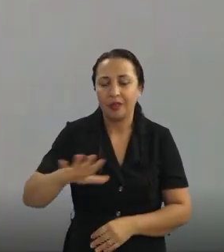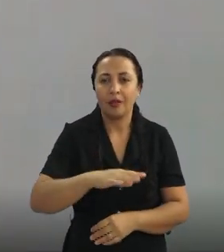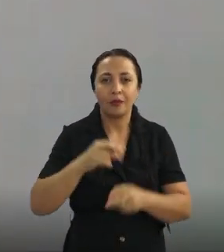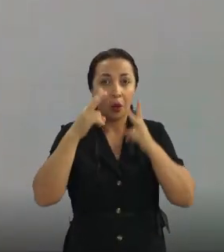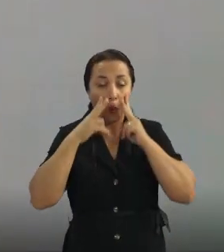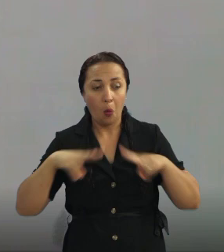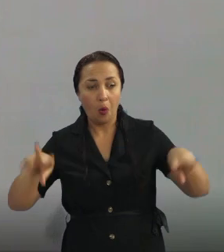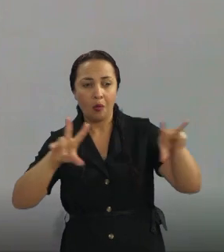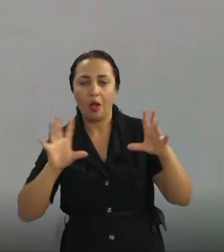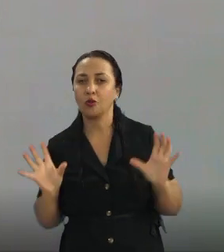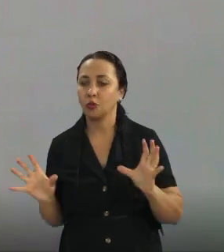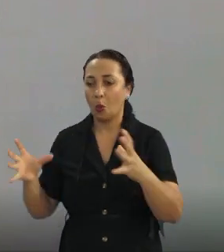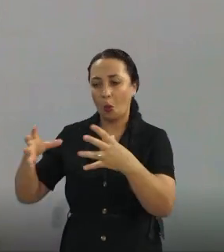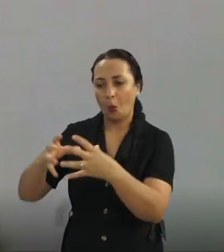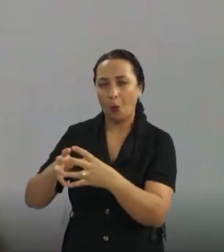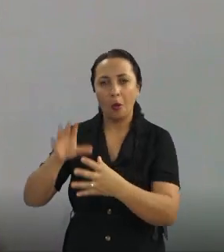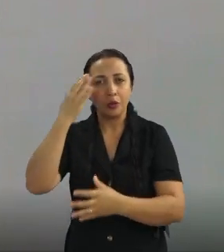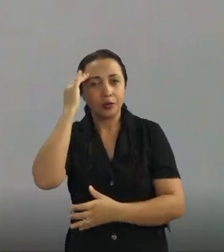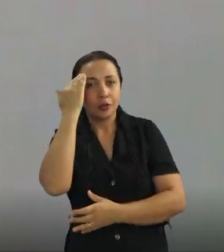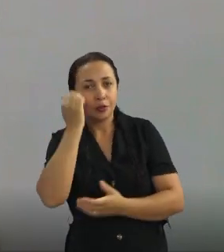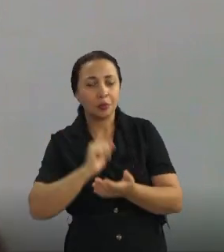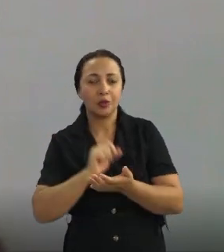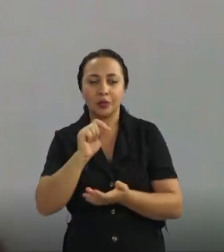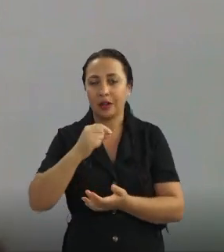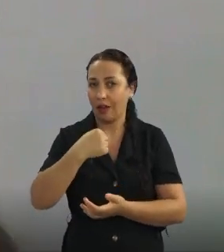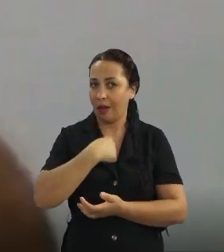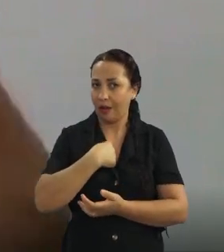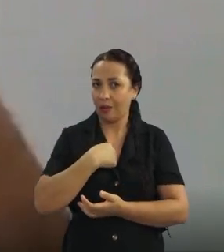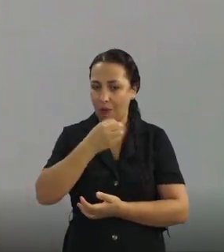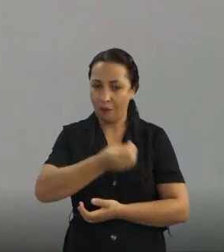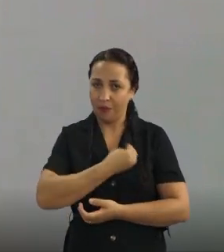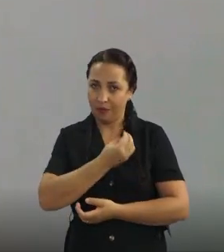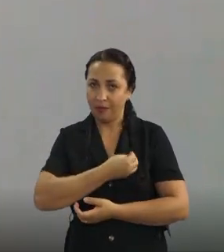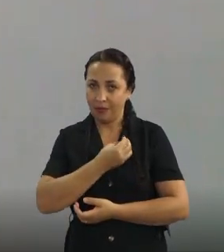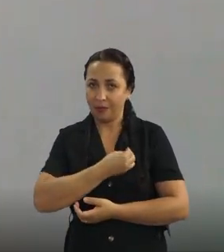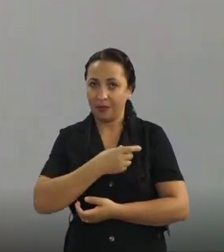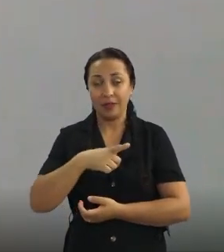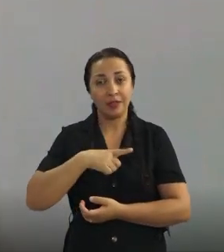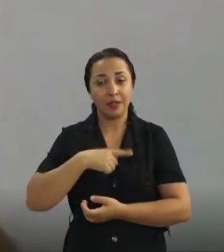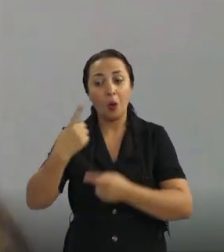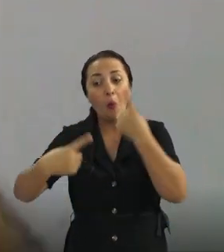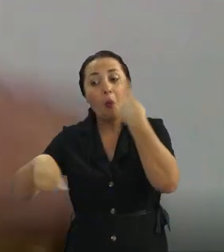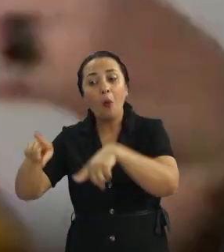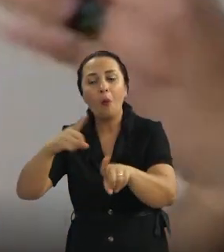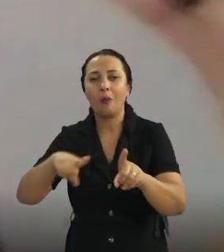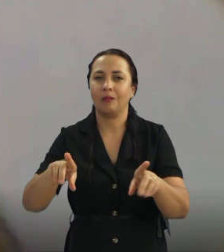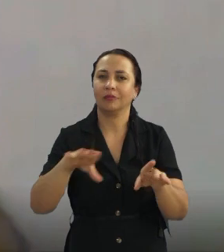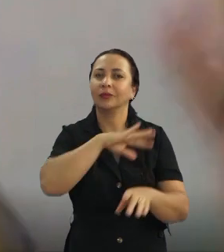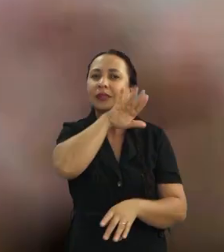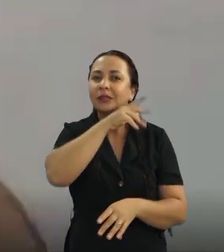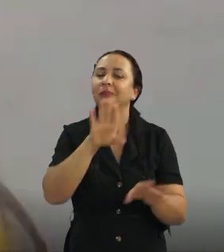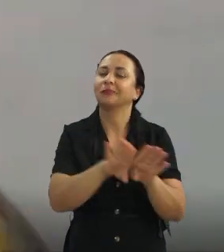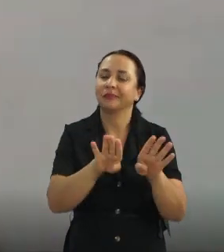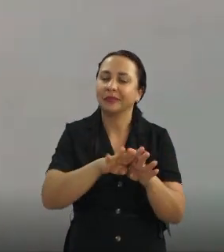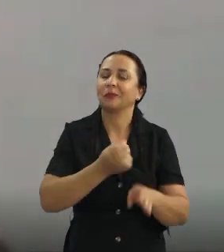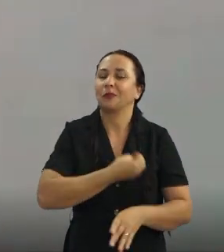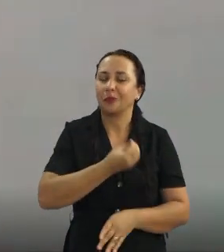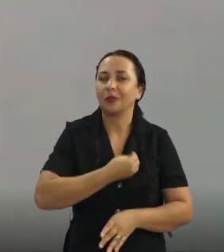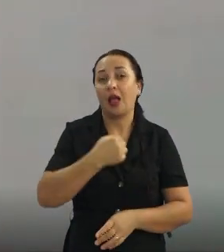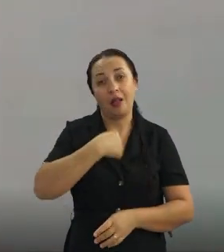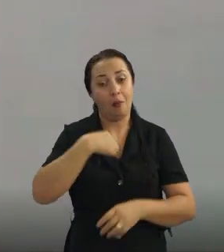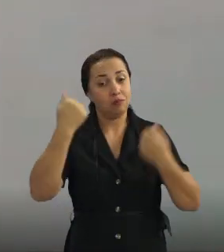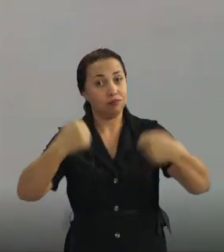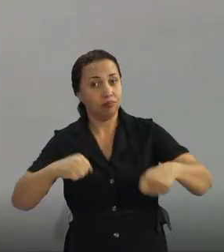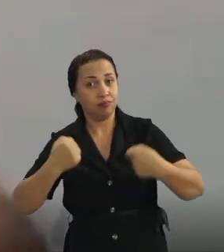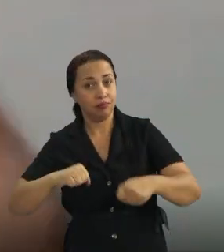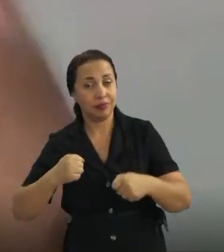aquele olhar de coletividade, de compreensão de que eu sou um ser vivo e existem outros seres vivos também nesse lugar.